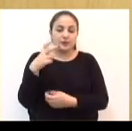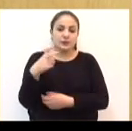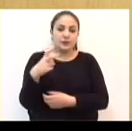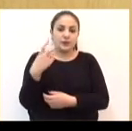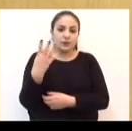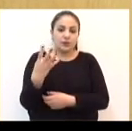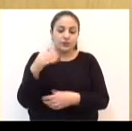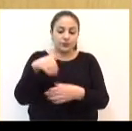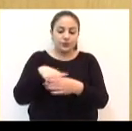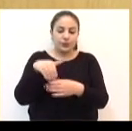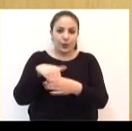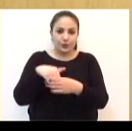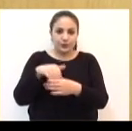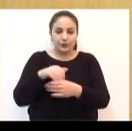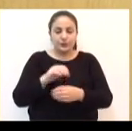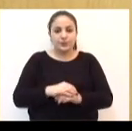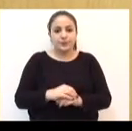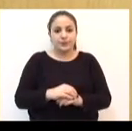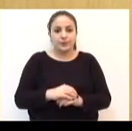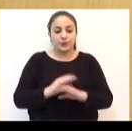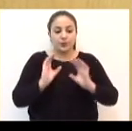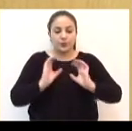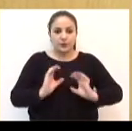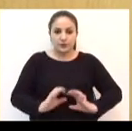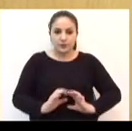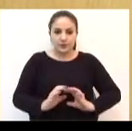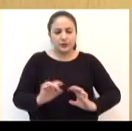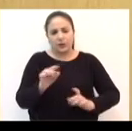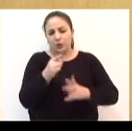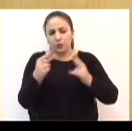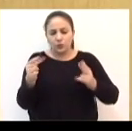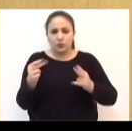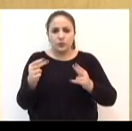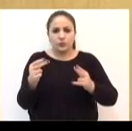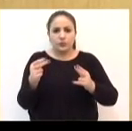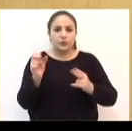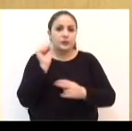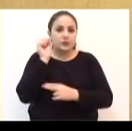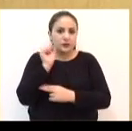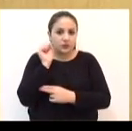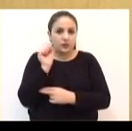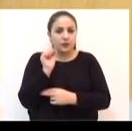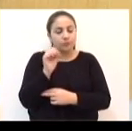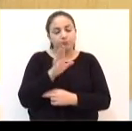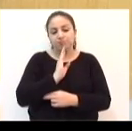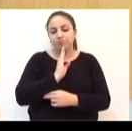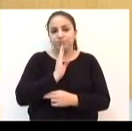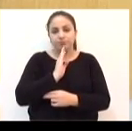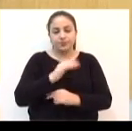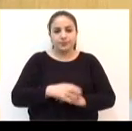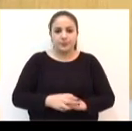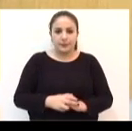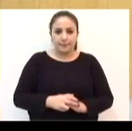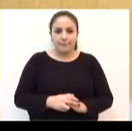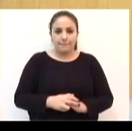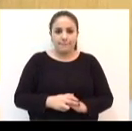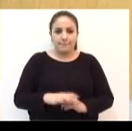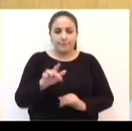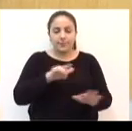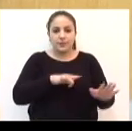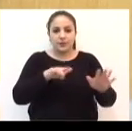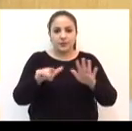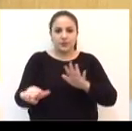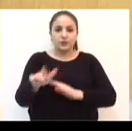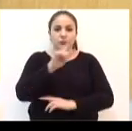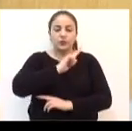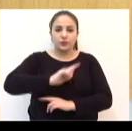54 votos e o posicionamento de alguns parlamentares ainda é desconhecido. E nesta semana, o